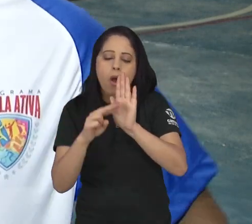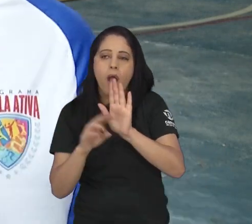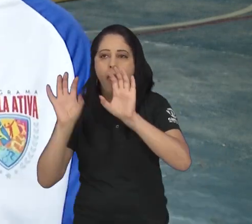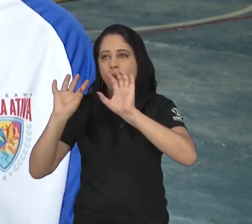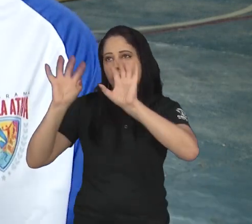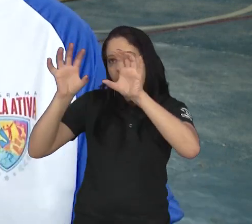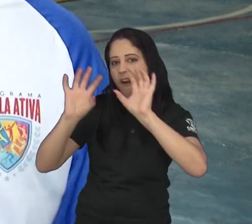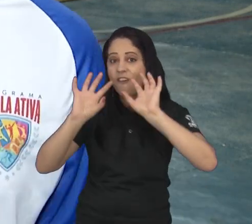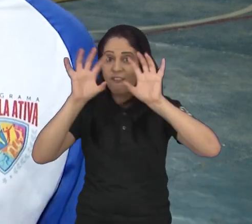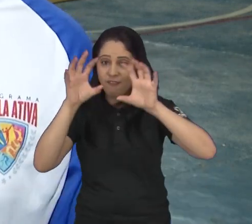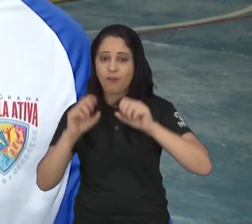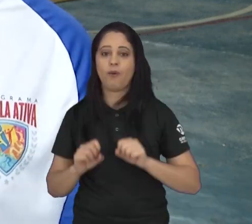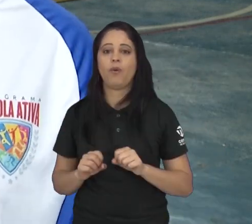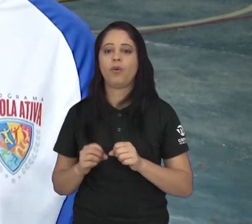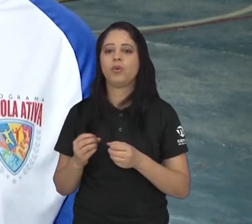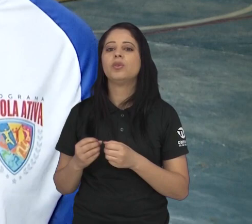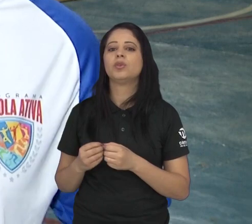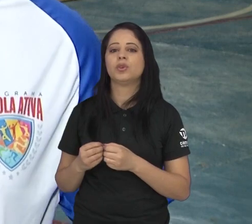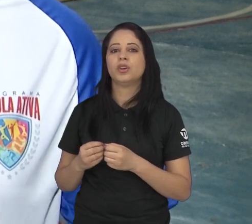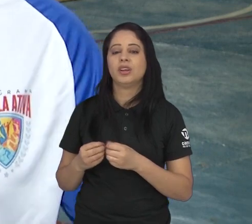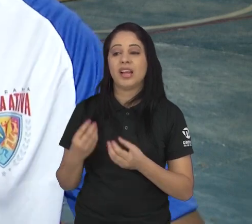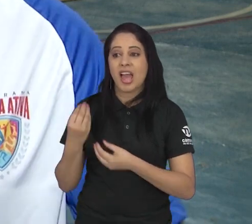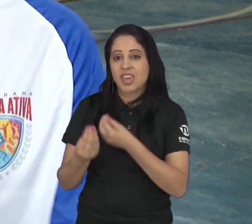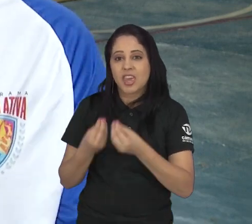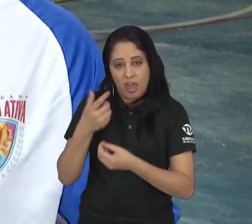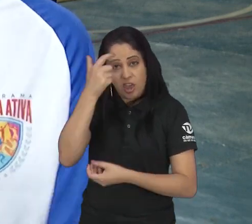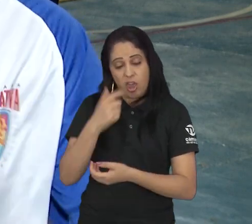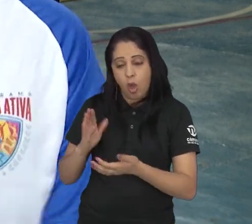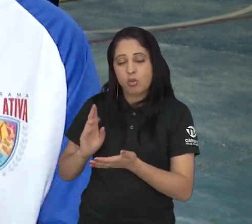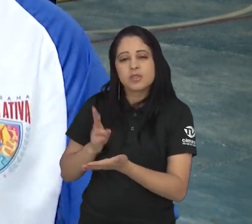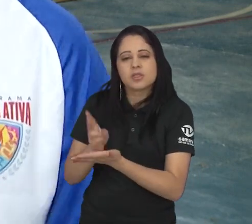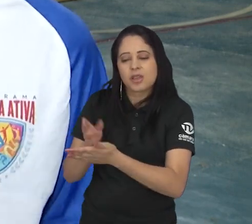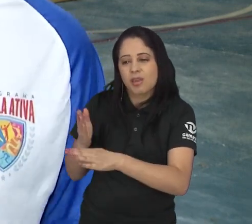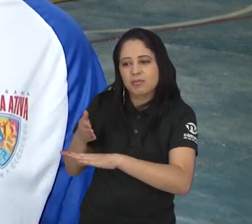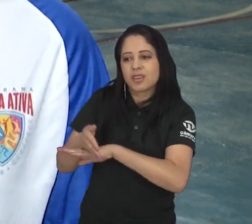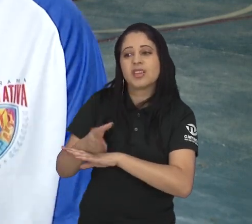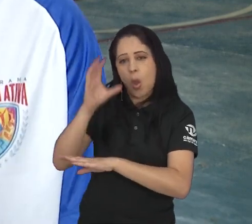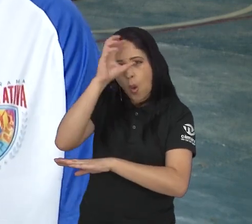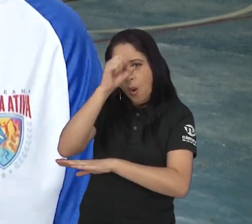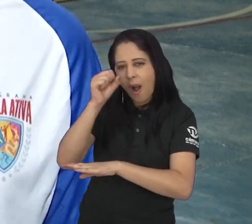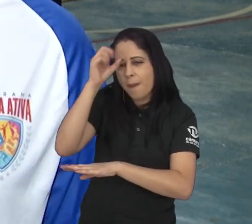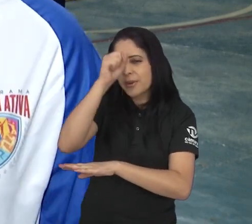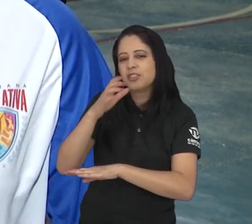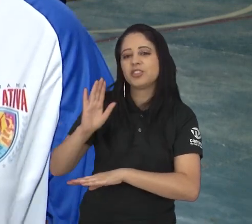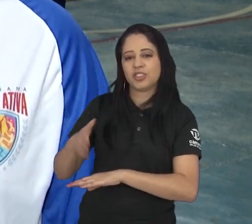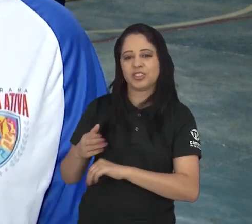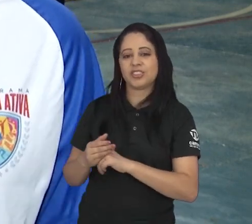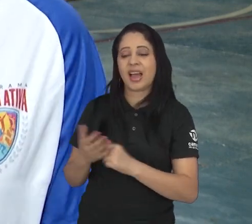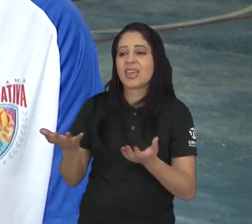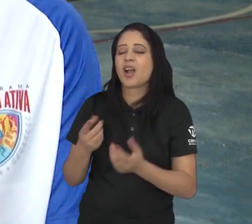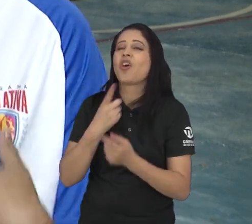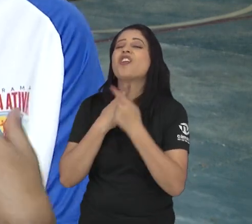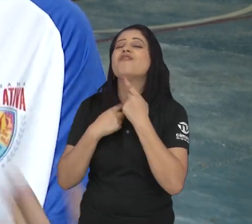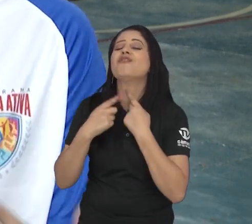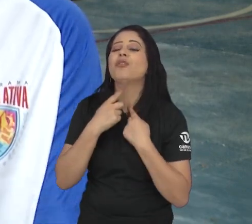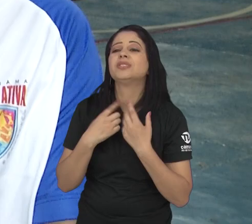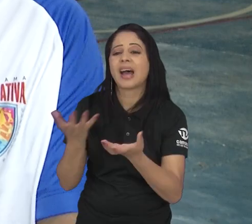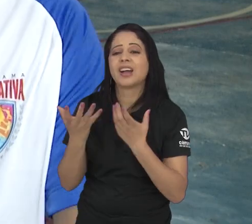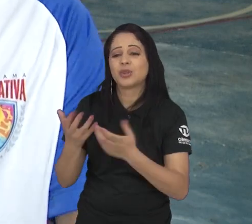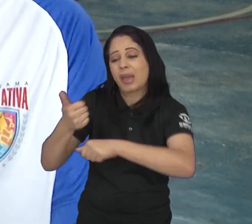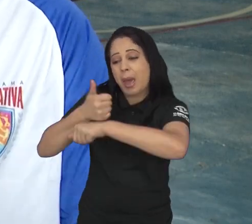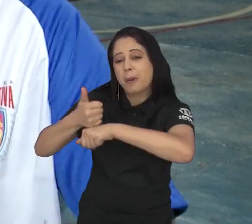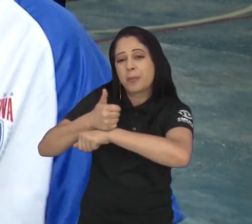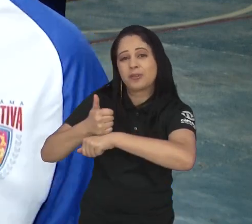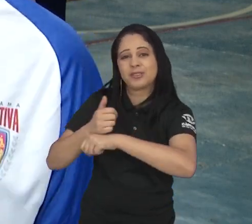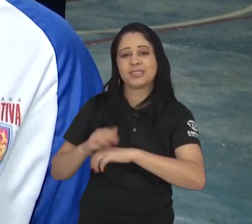este mundo como as regras como que é os jogos realmente viver os jogos foi assim que eu aprendi e assim que cria essa